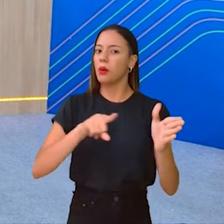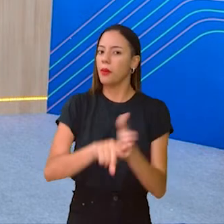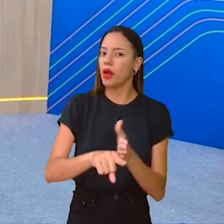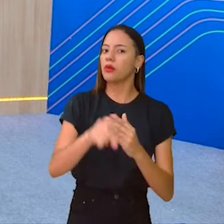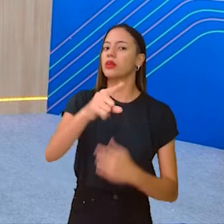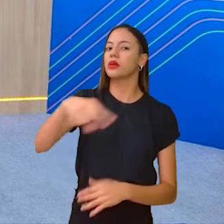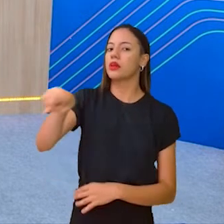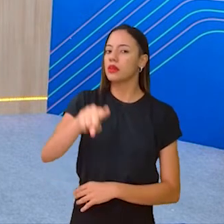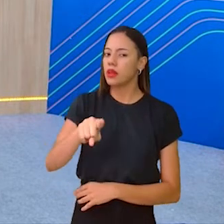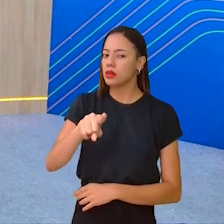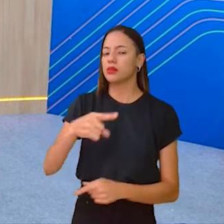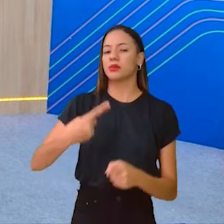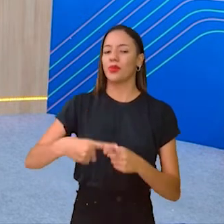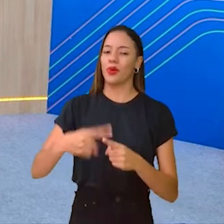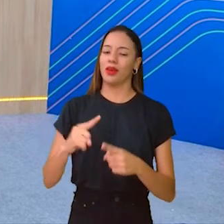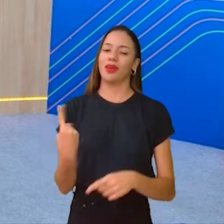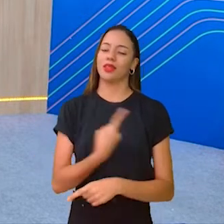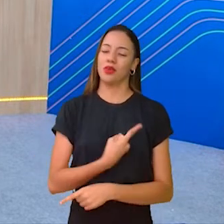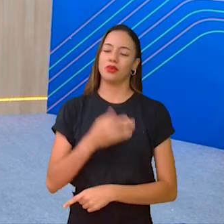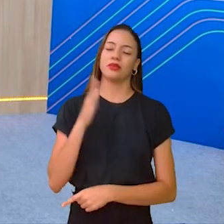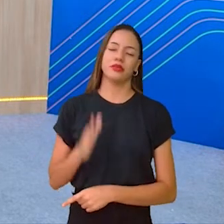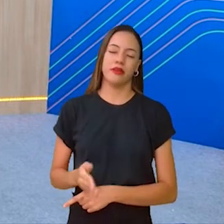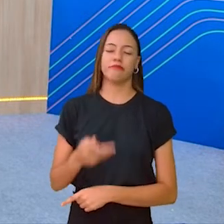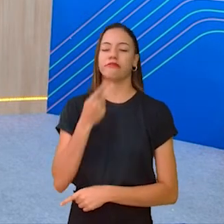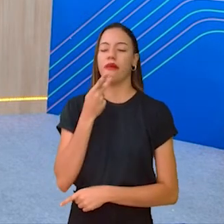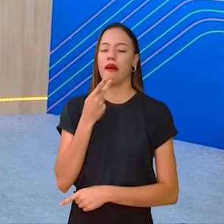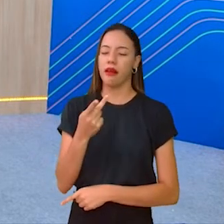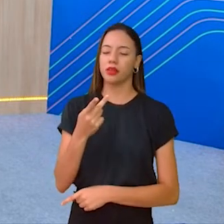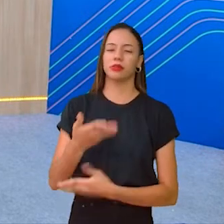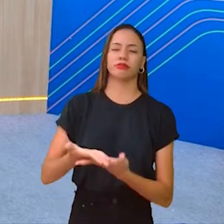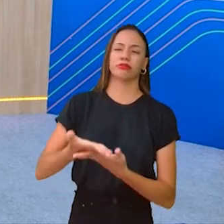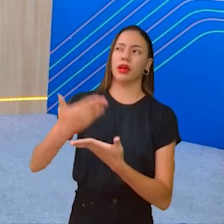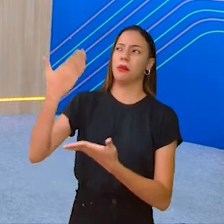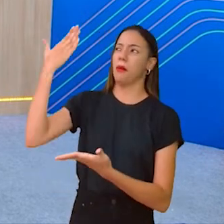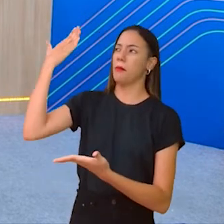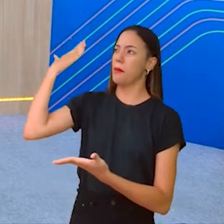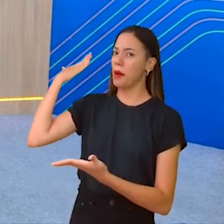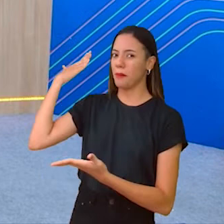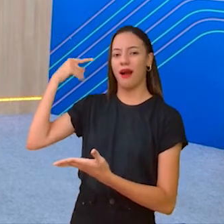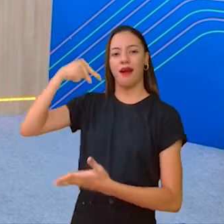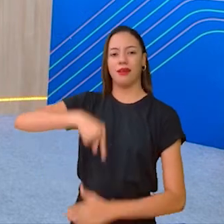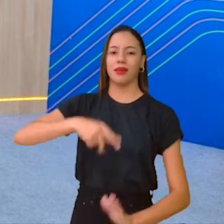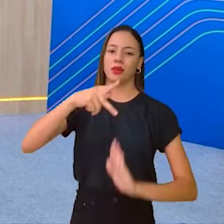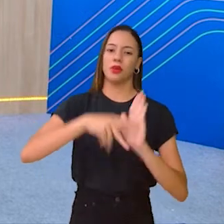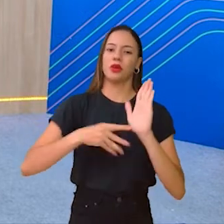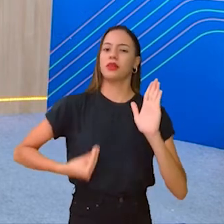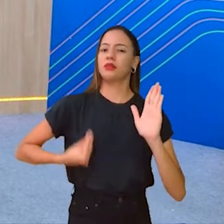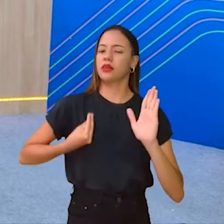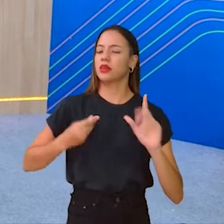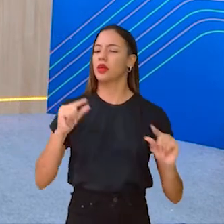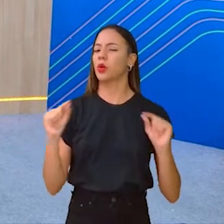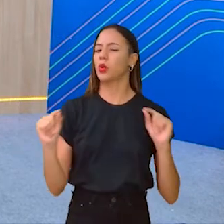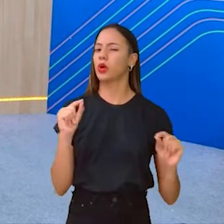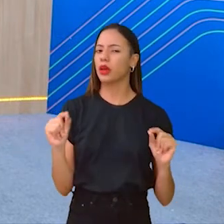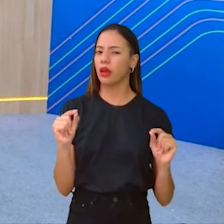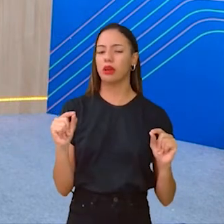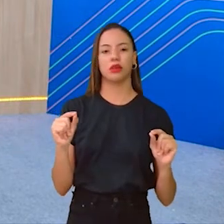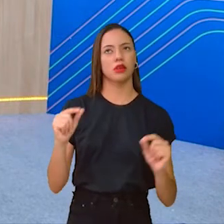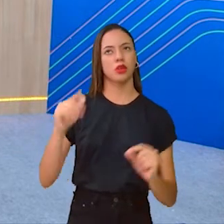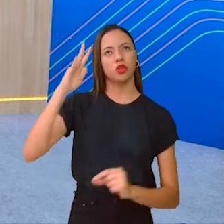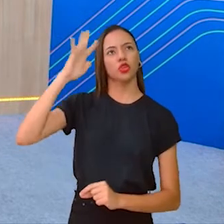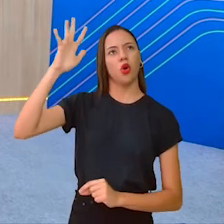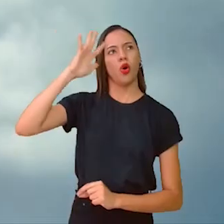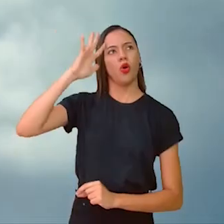do que a gente já vem falando desde o começo dessa nossa jornada em projeto de vida, que é: qual a importância